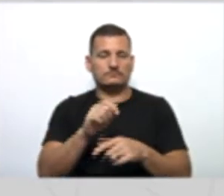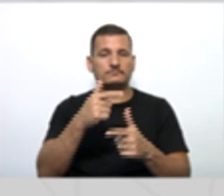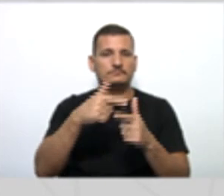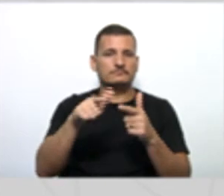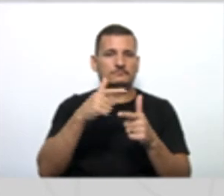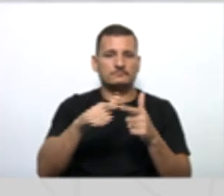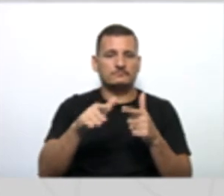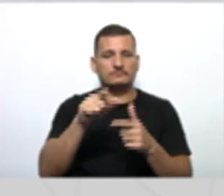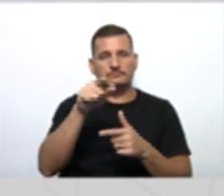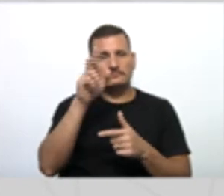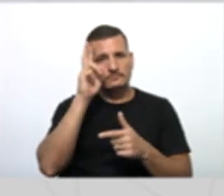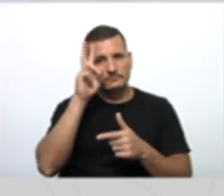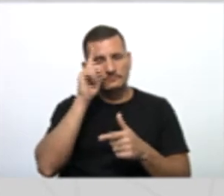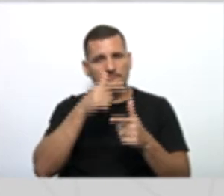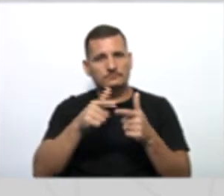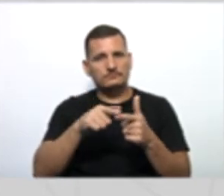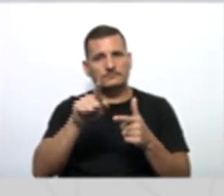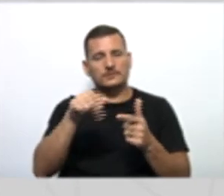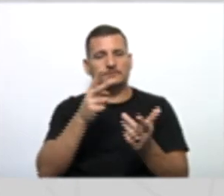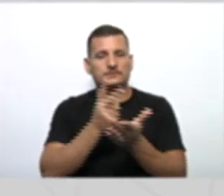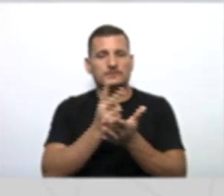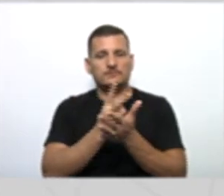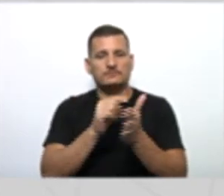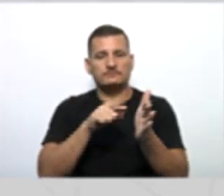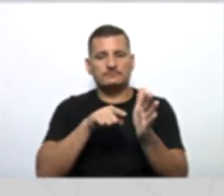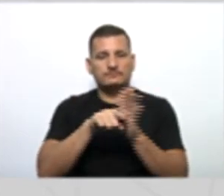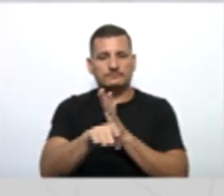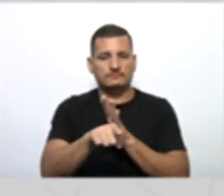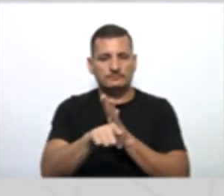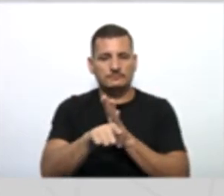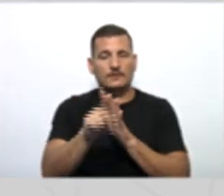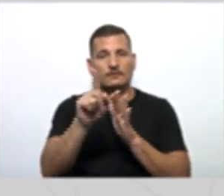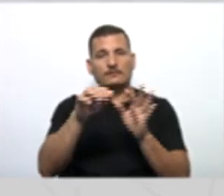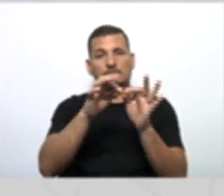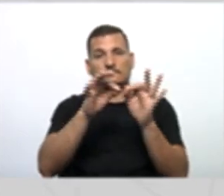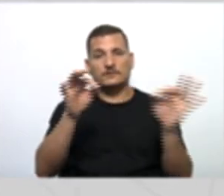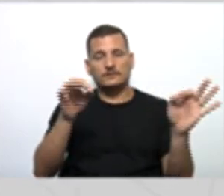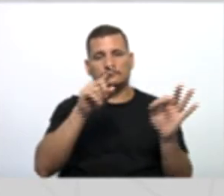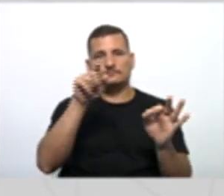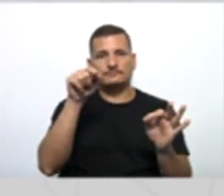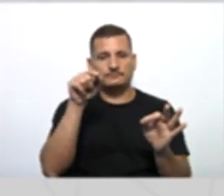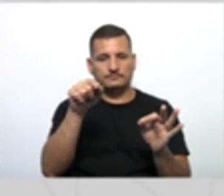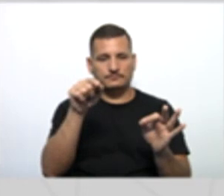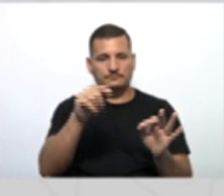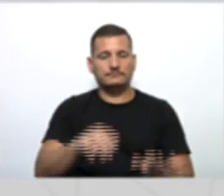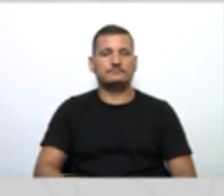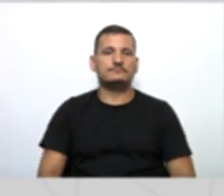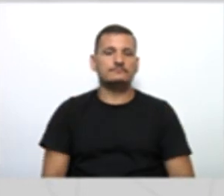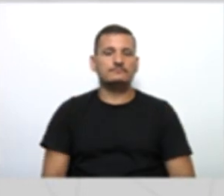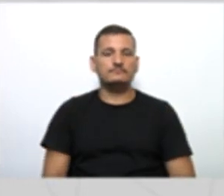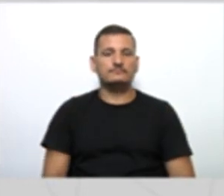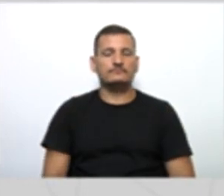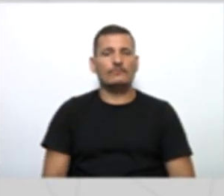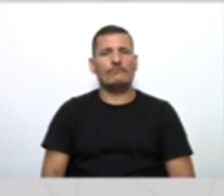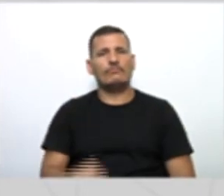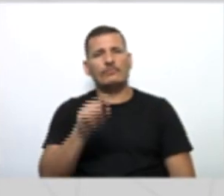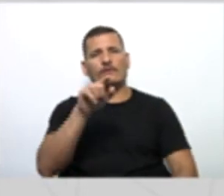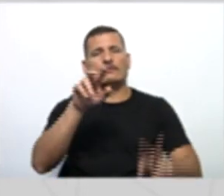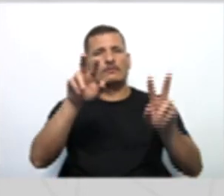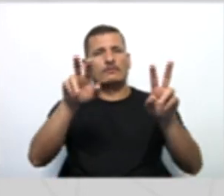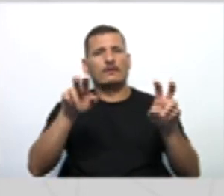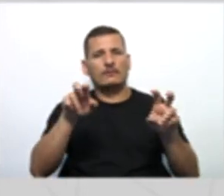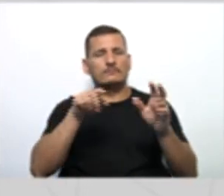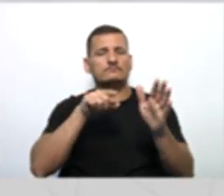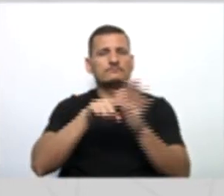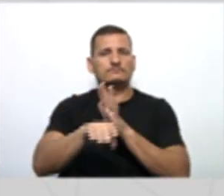que o problema é sempre uma pergunta, uma frase interrogativa. Então, como que eu transformo esse tema em pergunta?